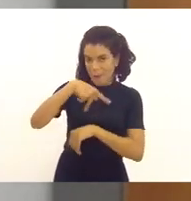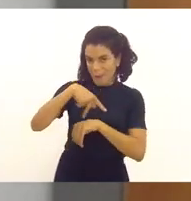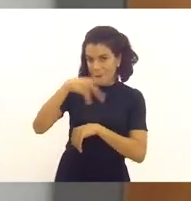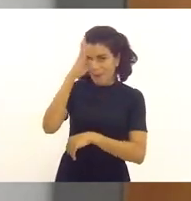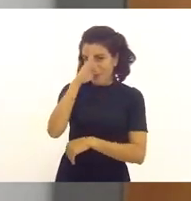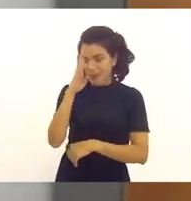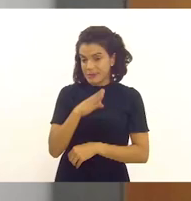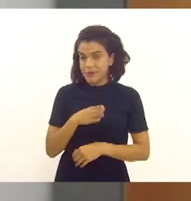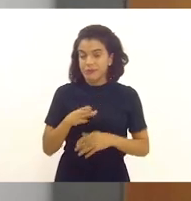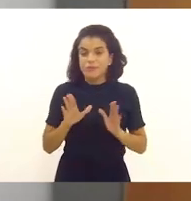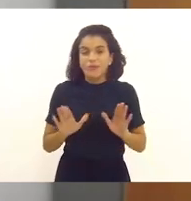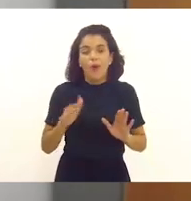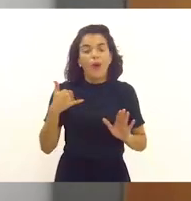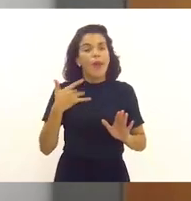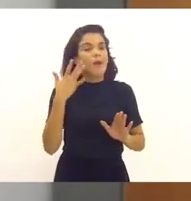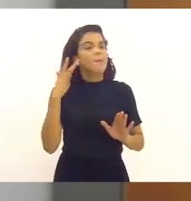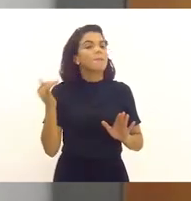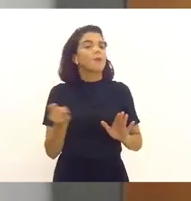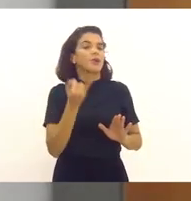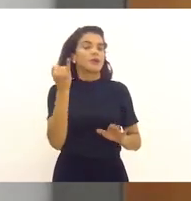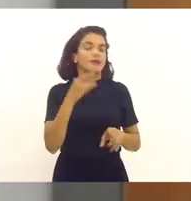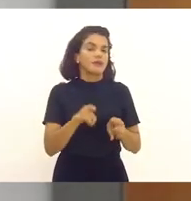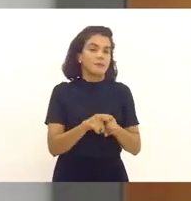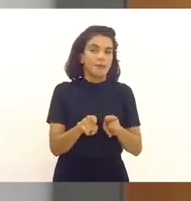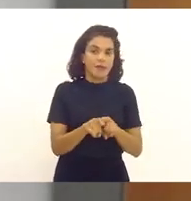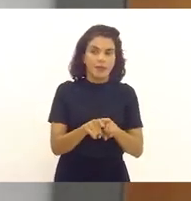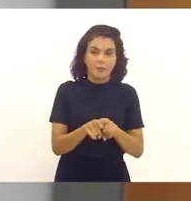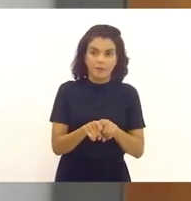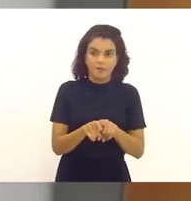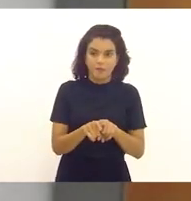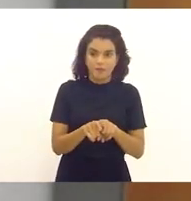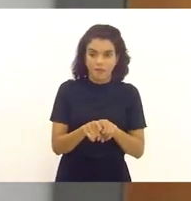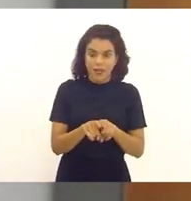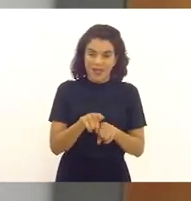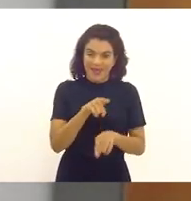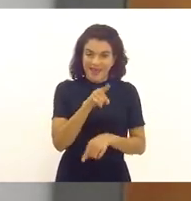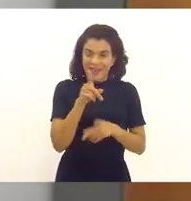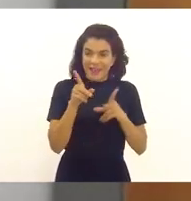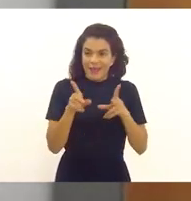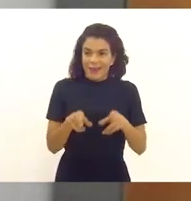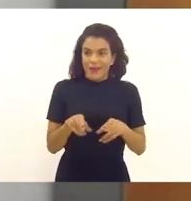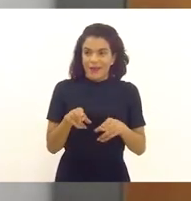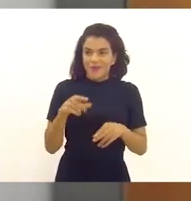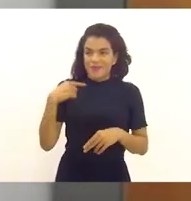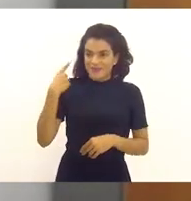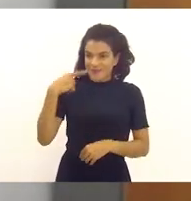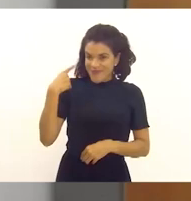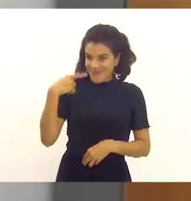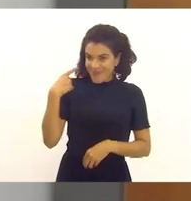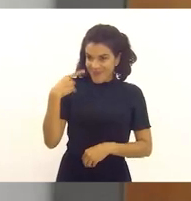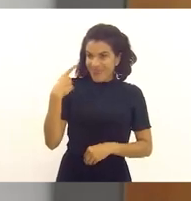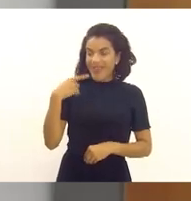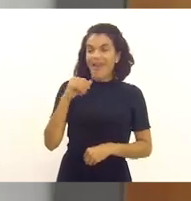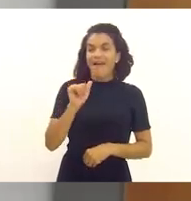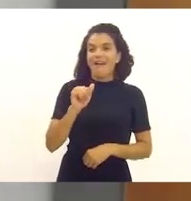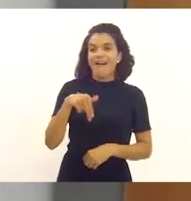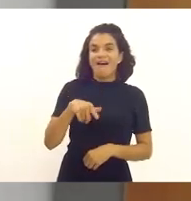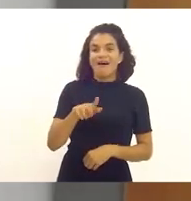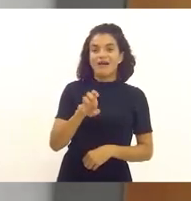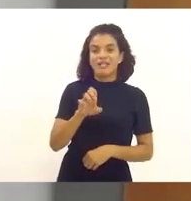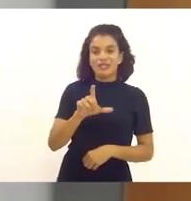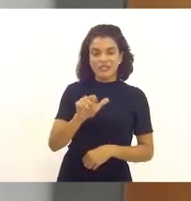aí eu acho que é importante a gente falar também como a senhora advogada Ângela